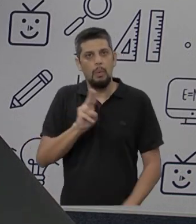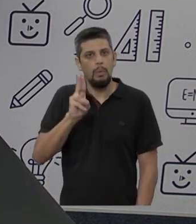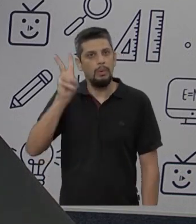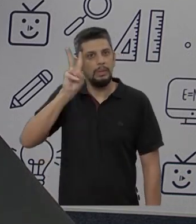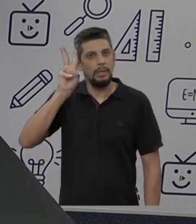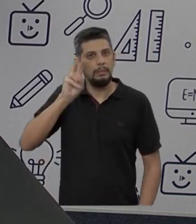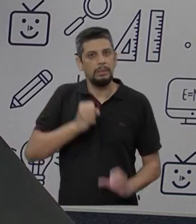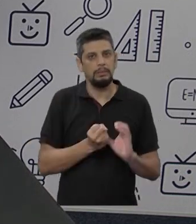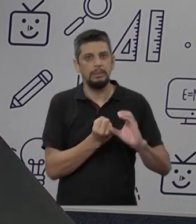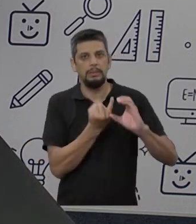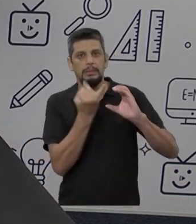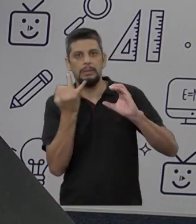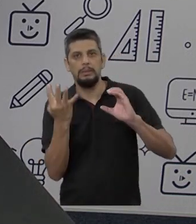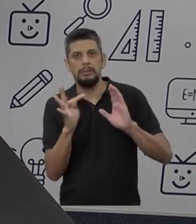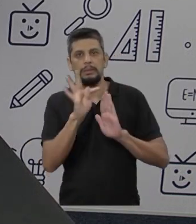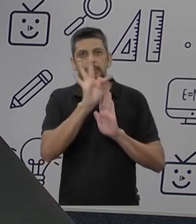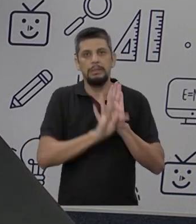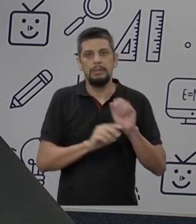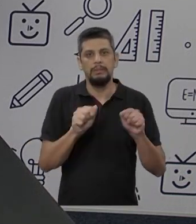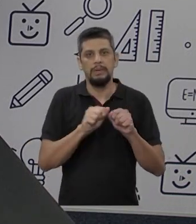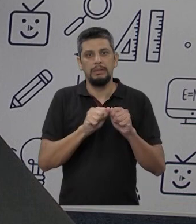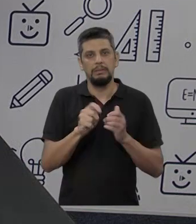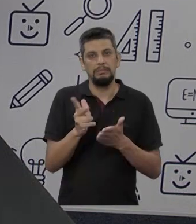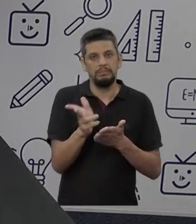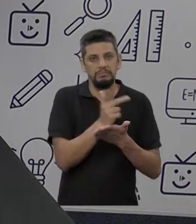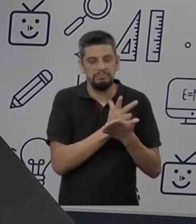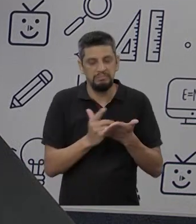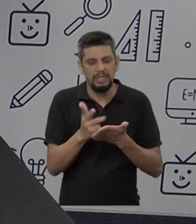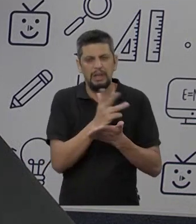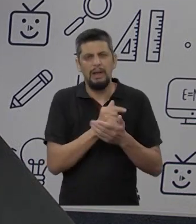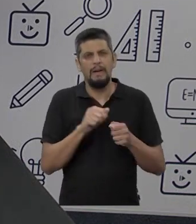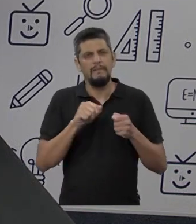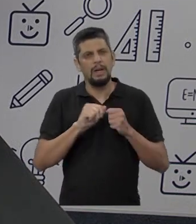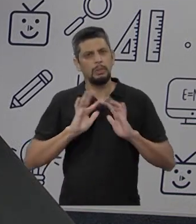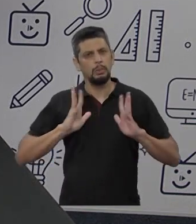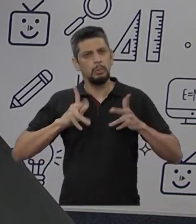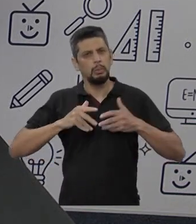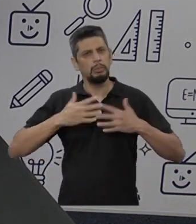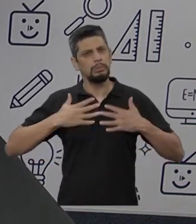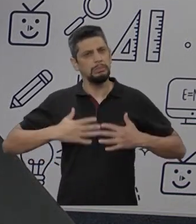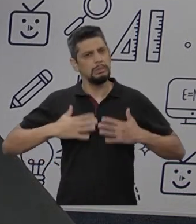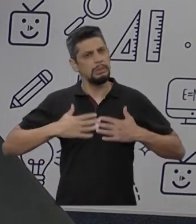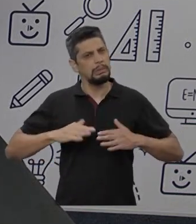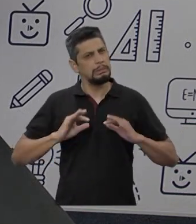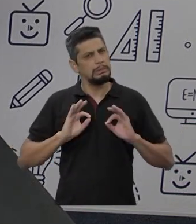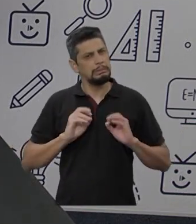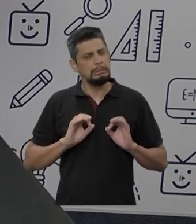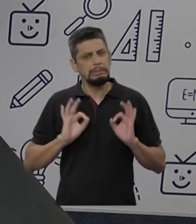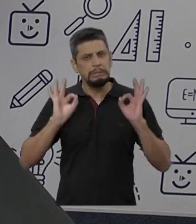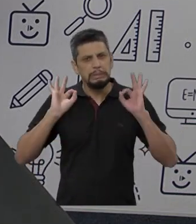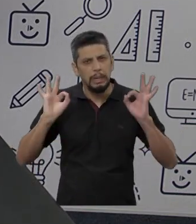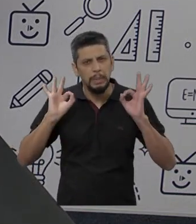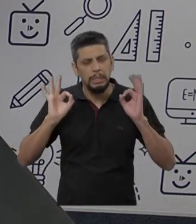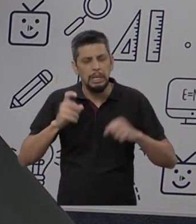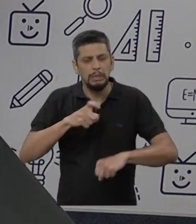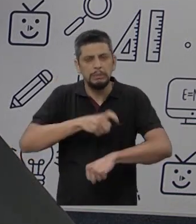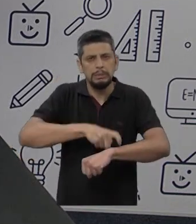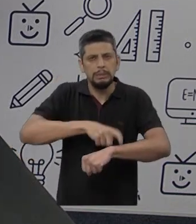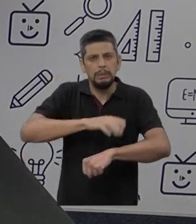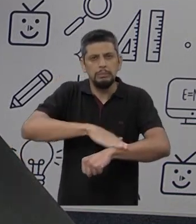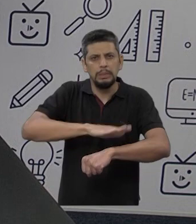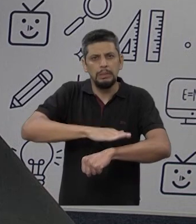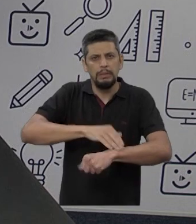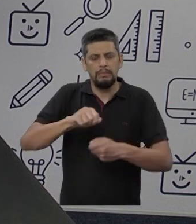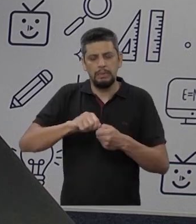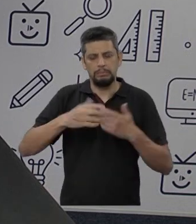ou lembrando das características do texto e fazendo os desenhos. Tá bem? Faça tudo com bastante capricho, cuidado. É um momento que a